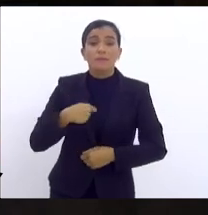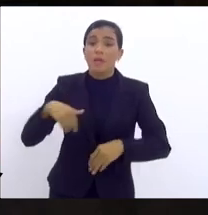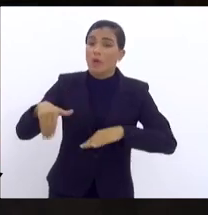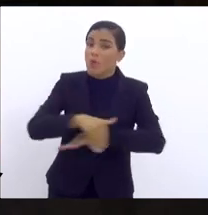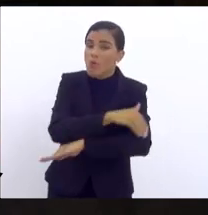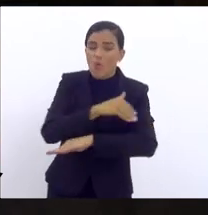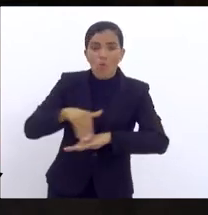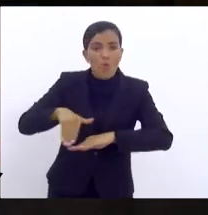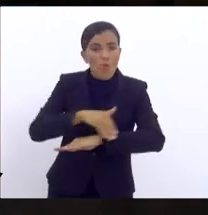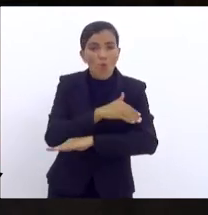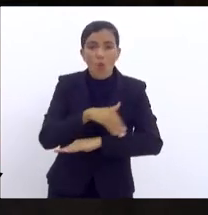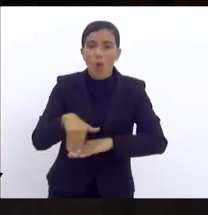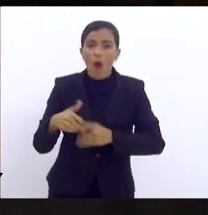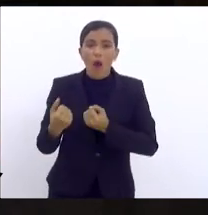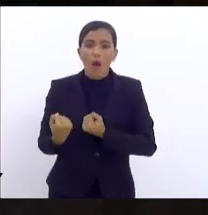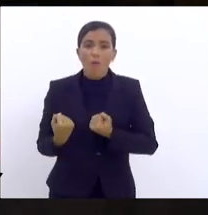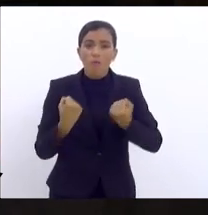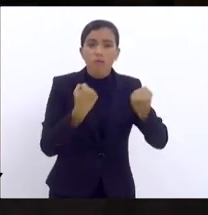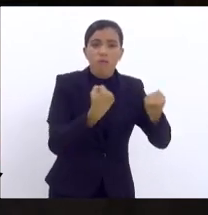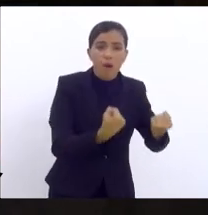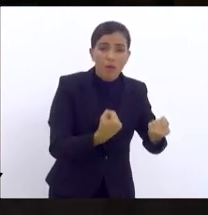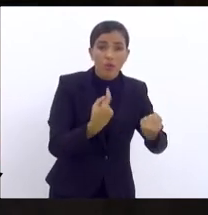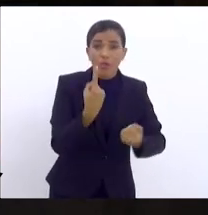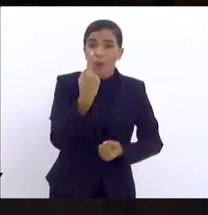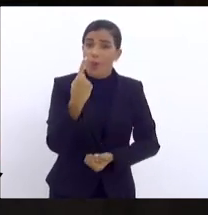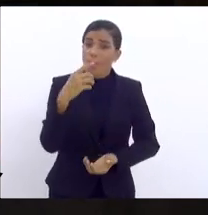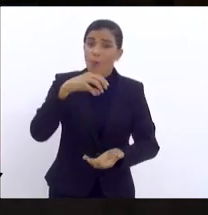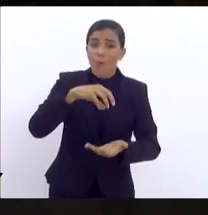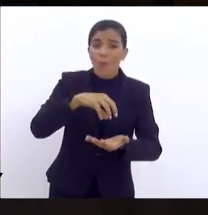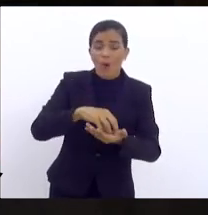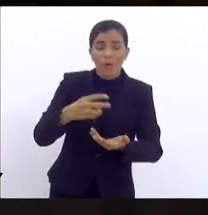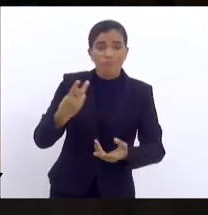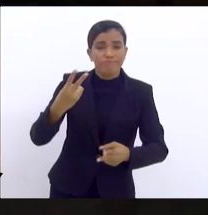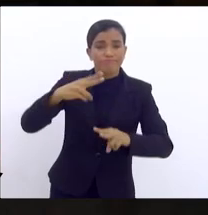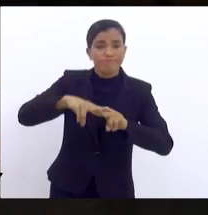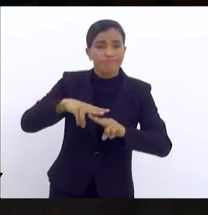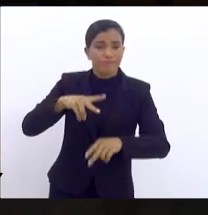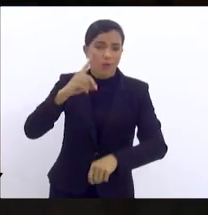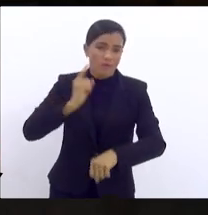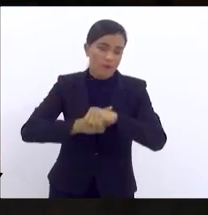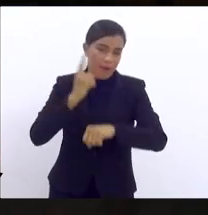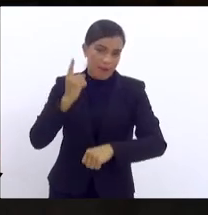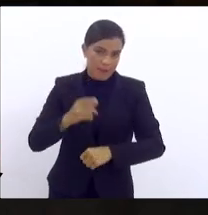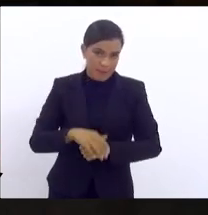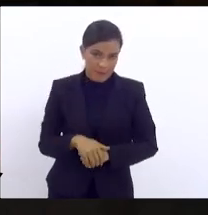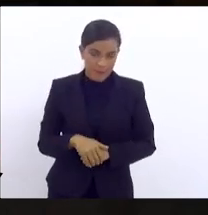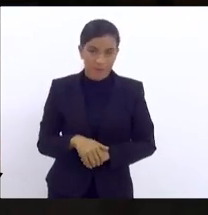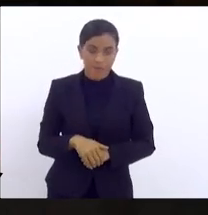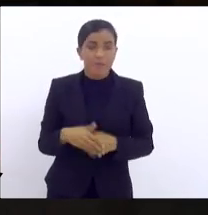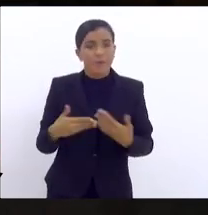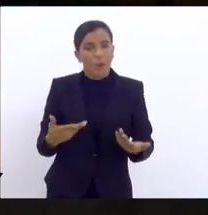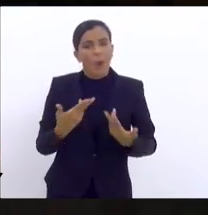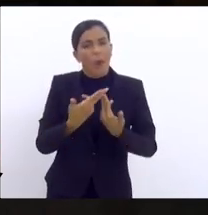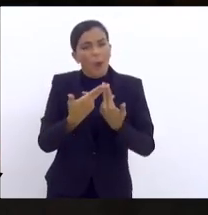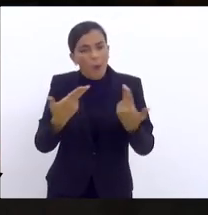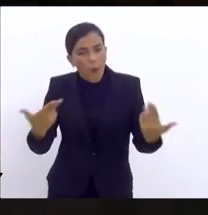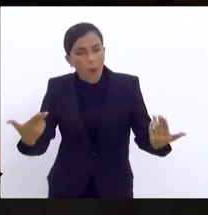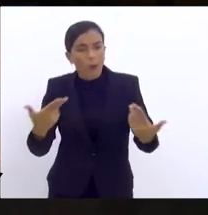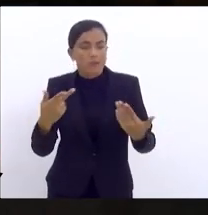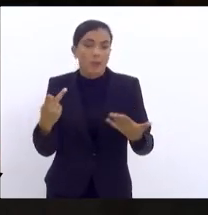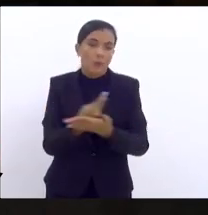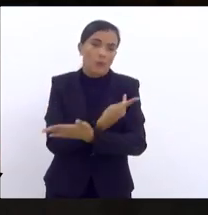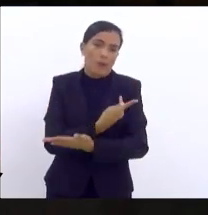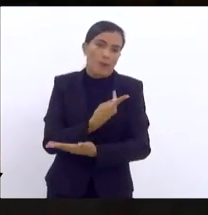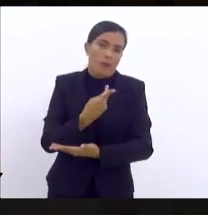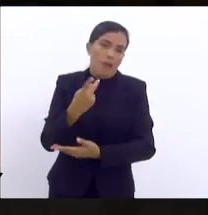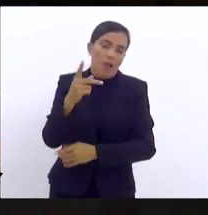acaba tendo pra delegacia mas devido só tem uma central de flagrante fica ali presa muito tempo então são coisas que acontece que não chegam